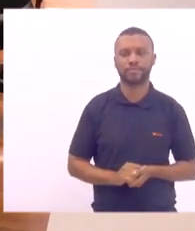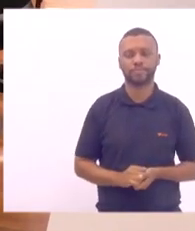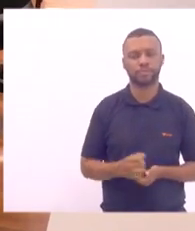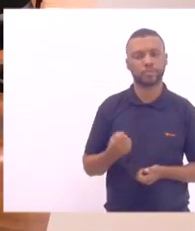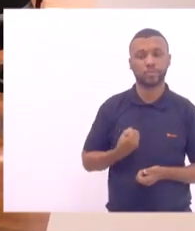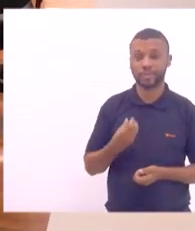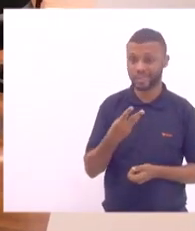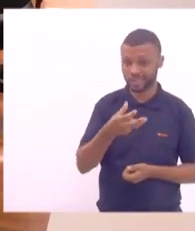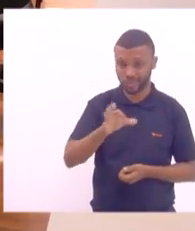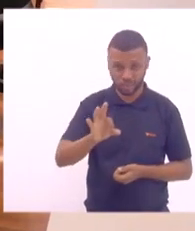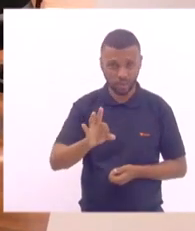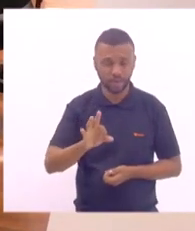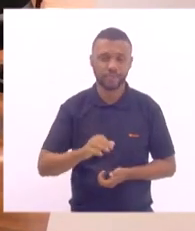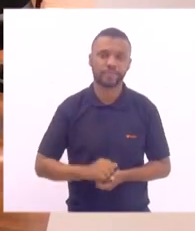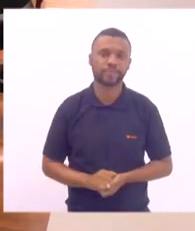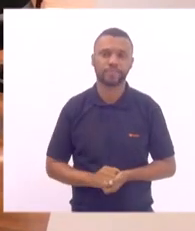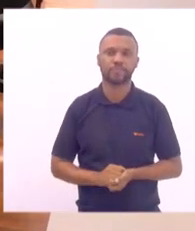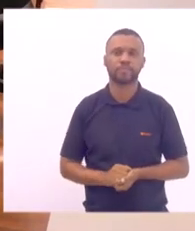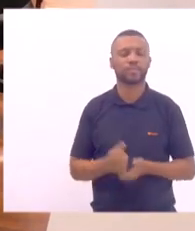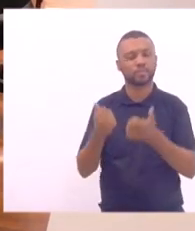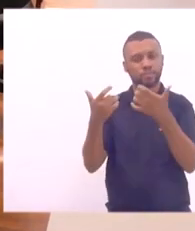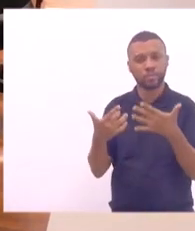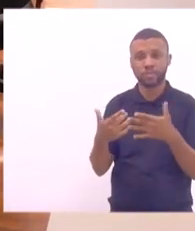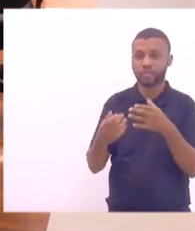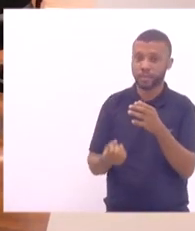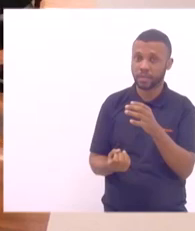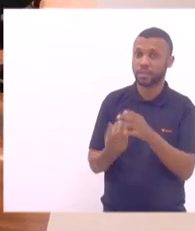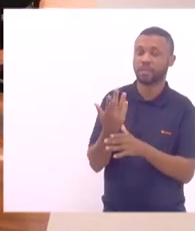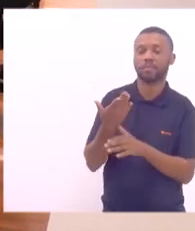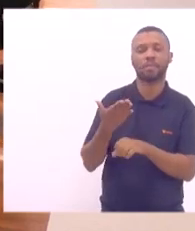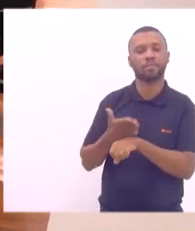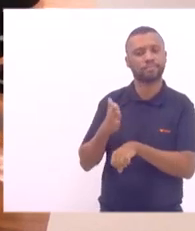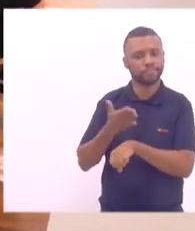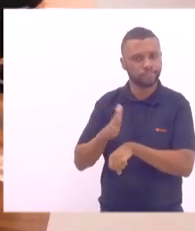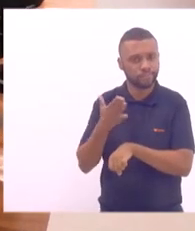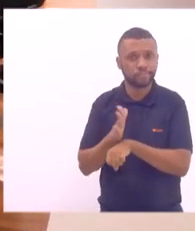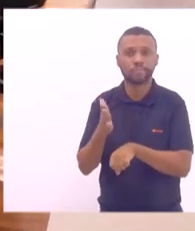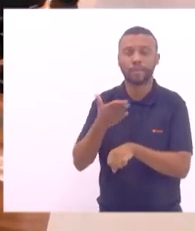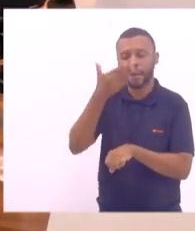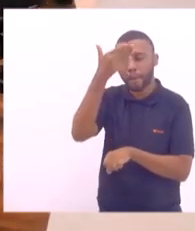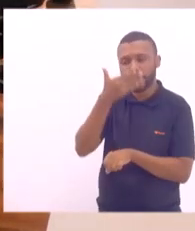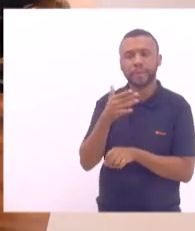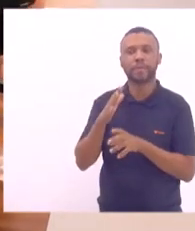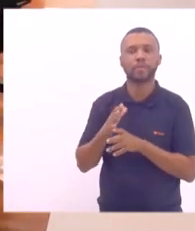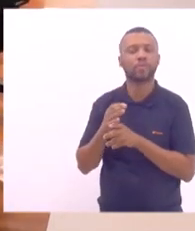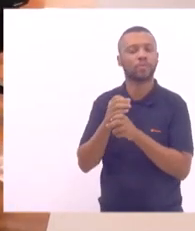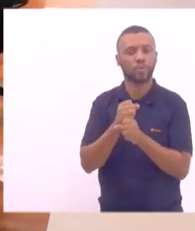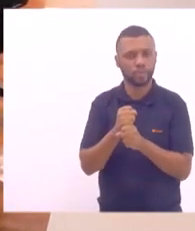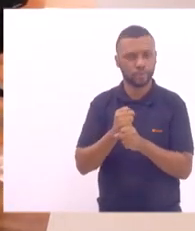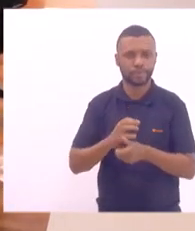39. Expõe sobre a criação de procedimento de aprimoramento da análise do processo de prestação de contas. Esse aqui